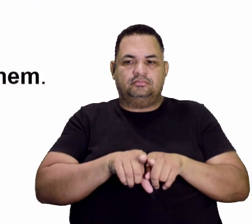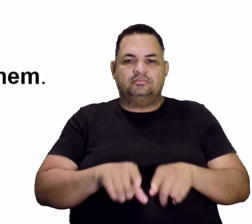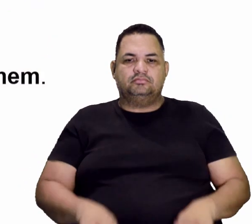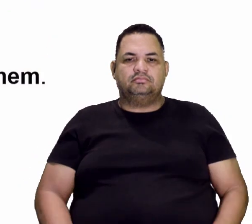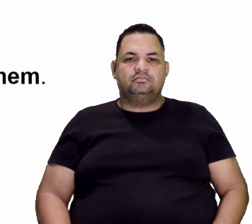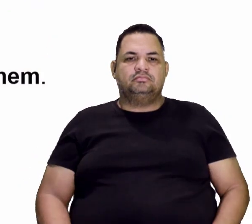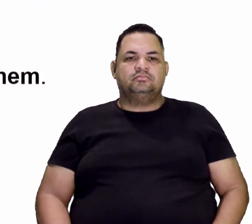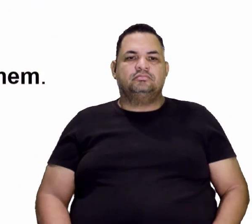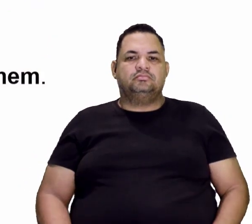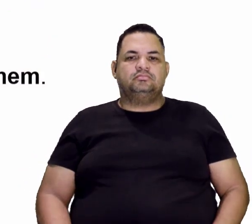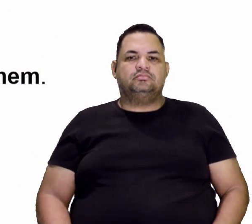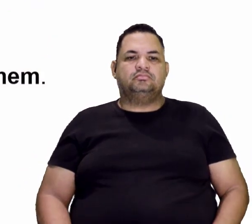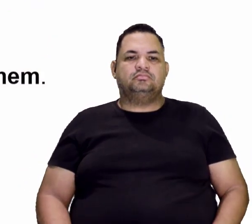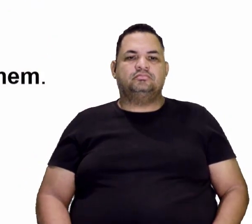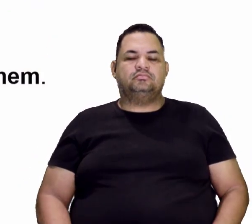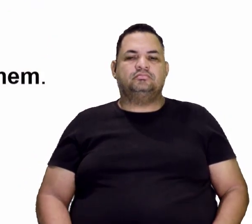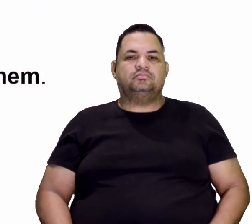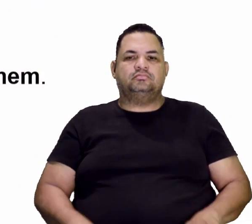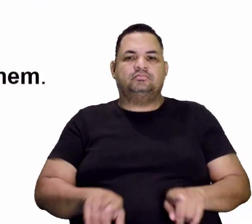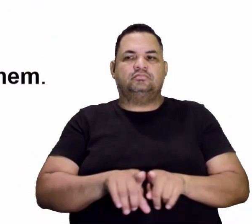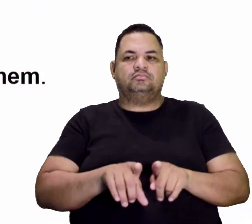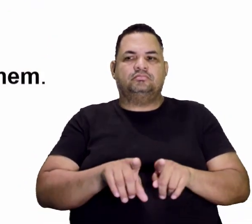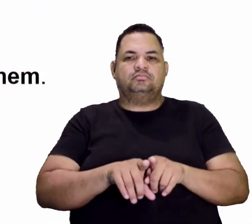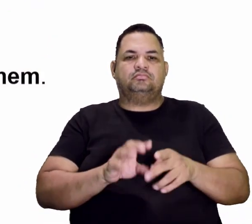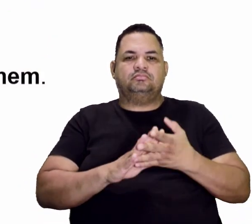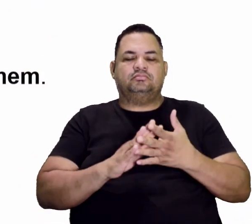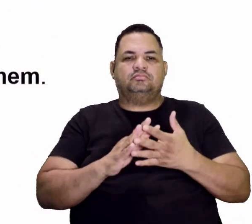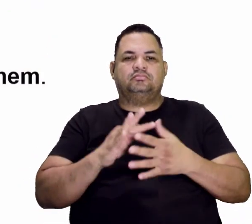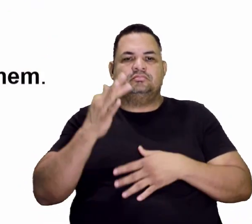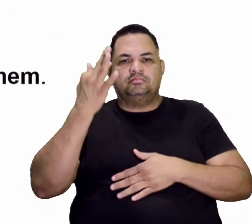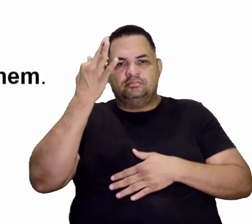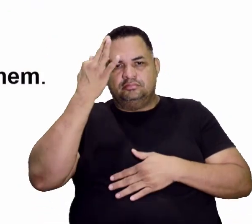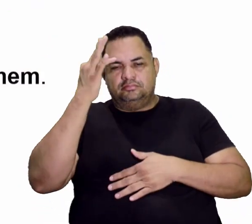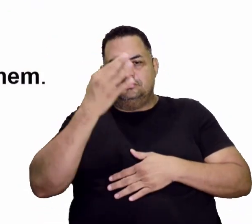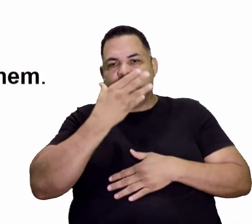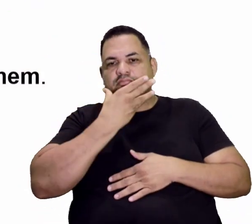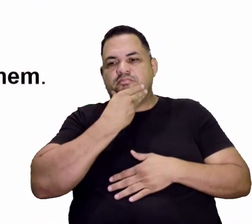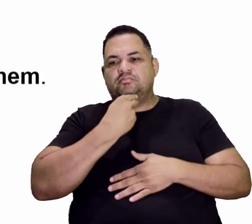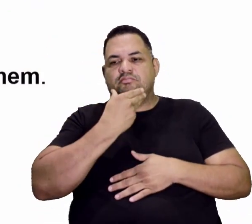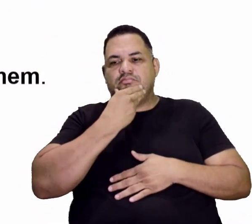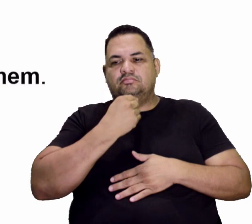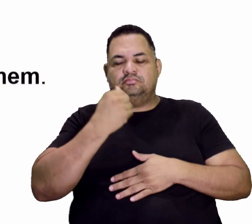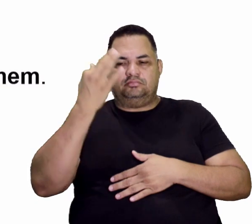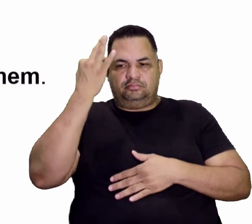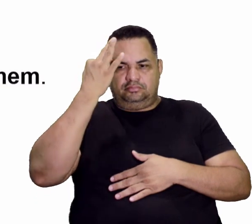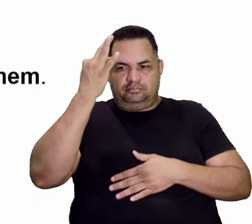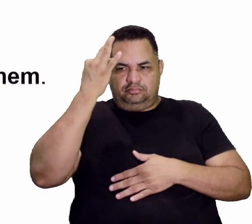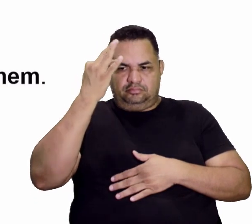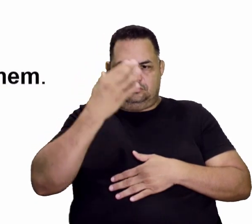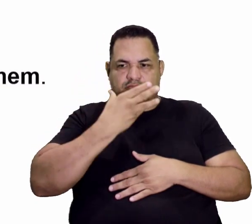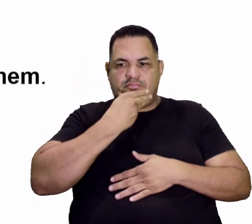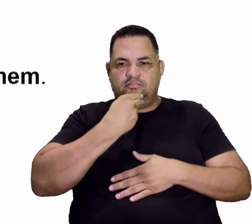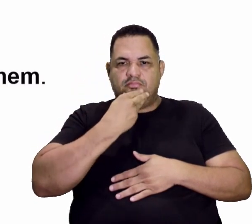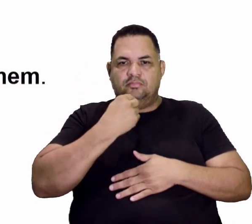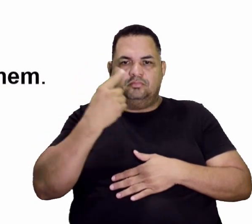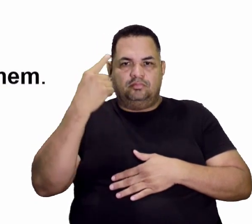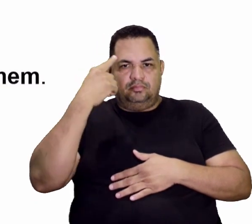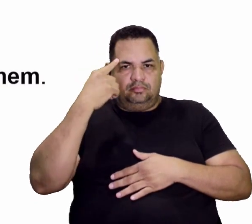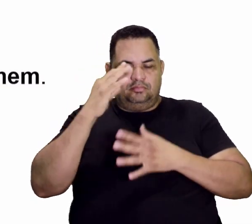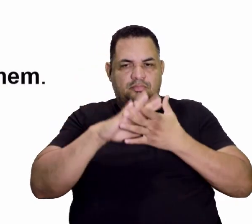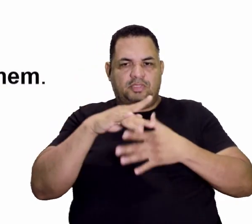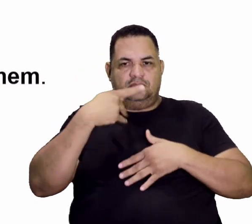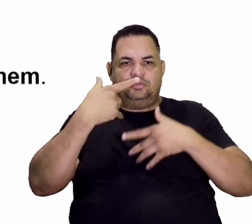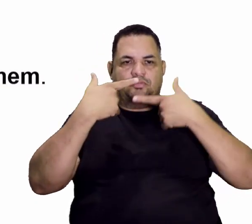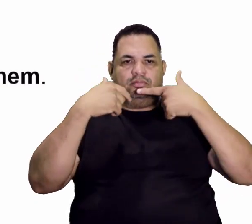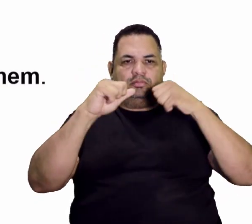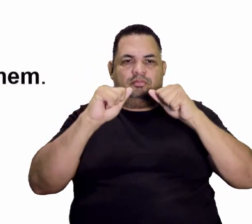bom? Vimos também que sobre alguns comentários de alguns pensadores sobre a